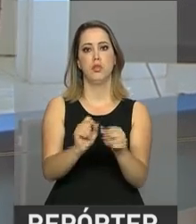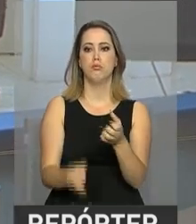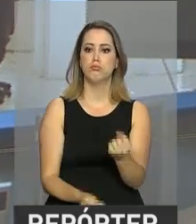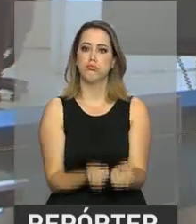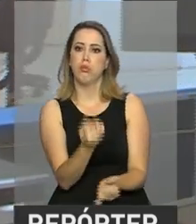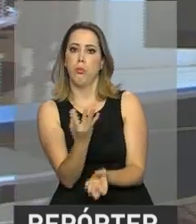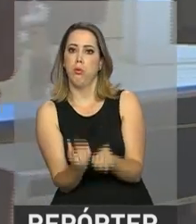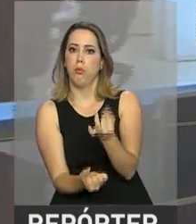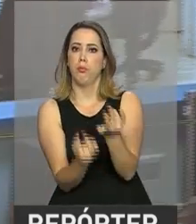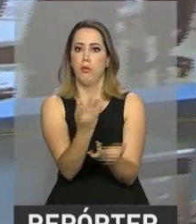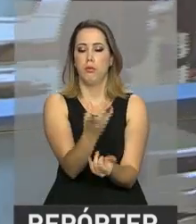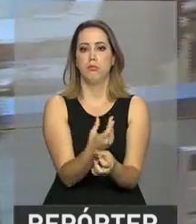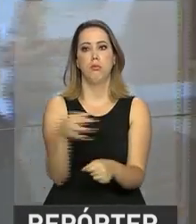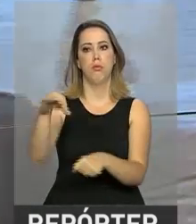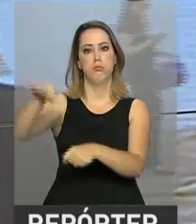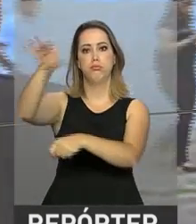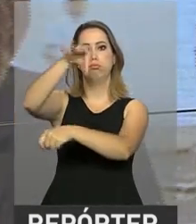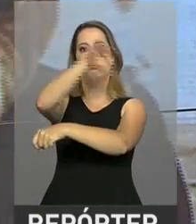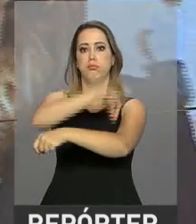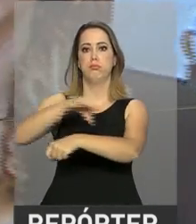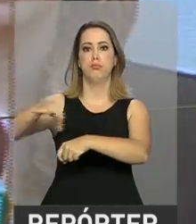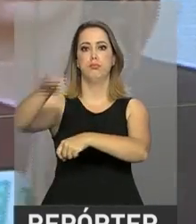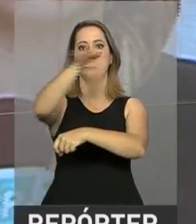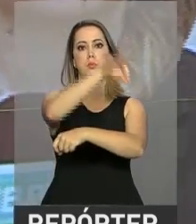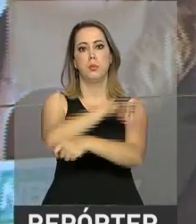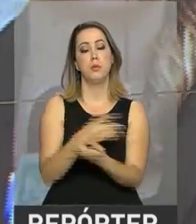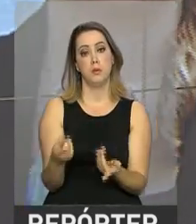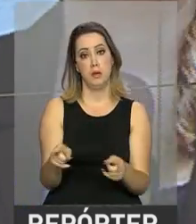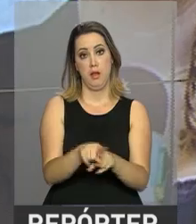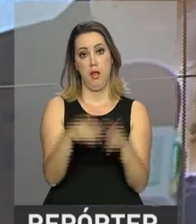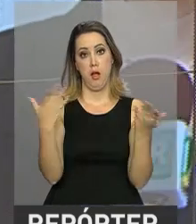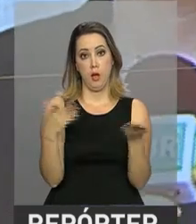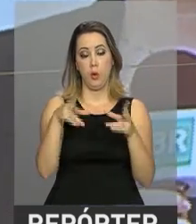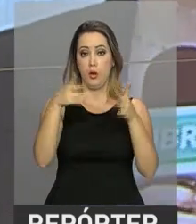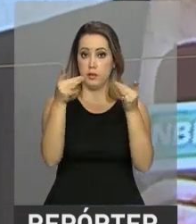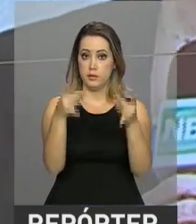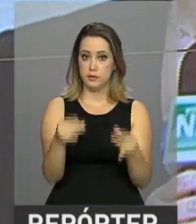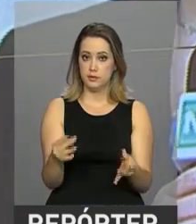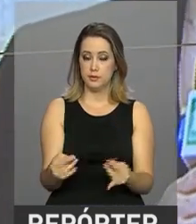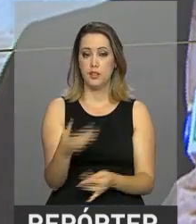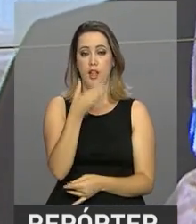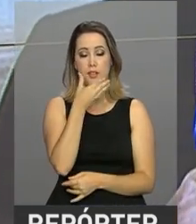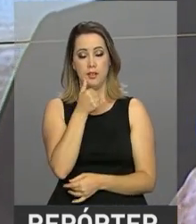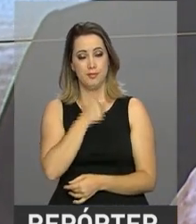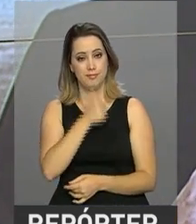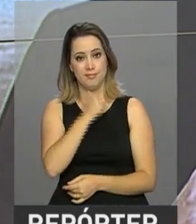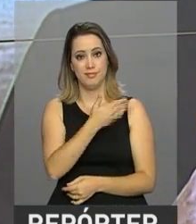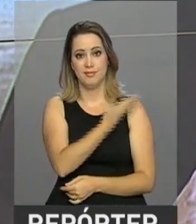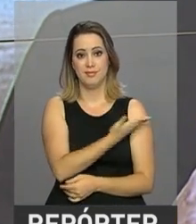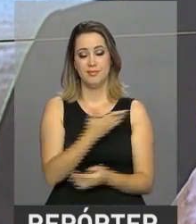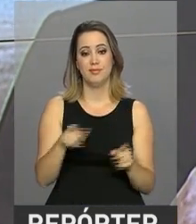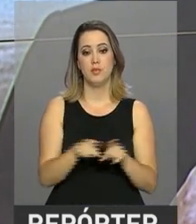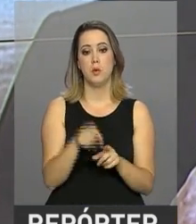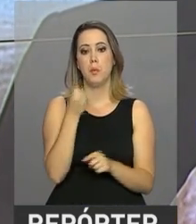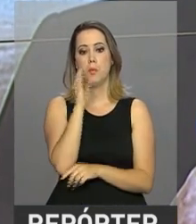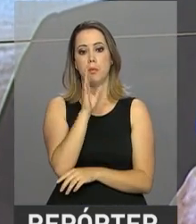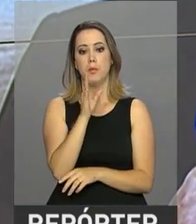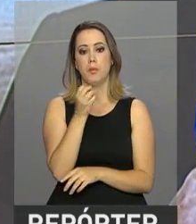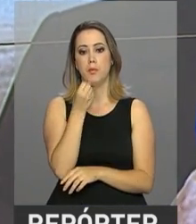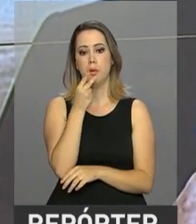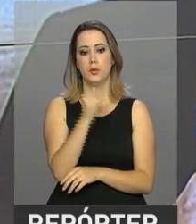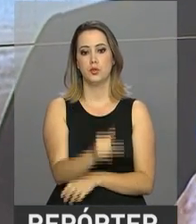ao vivo para a gente é a repórter Natália Mello, que está lá na Esplanada dos Ministérios. Oi, Natália, boa tarde.